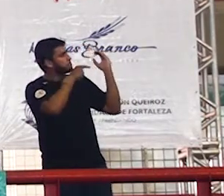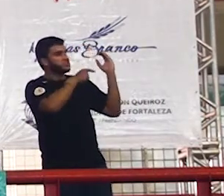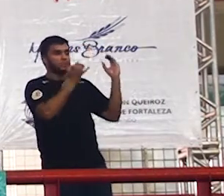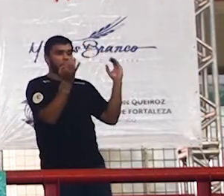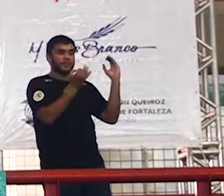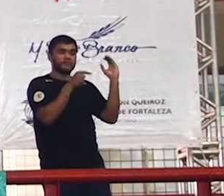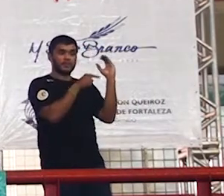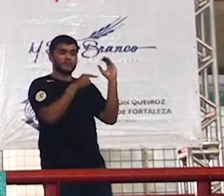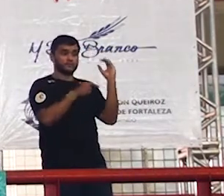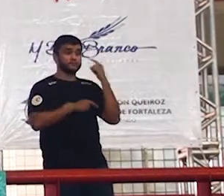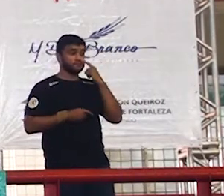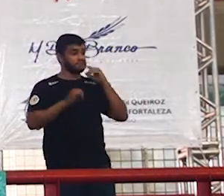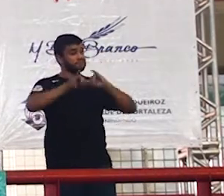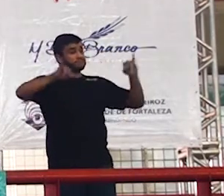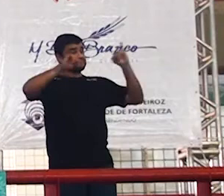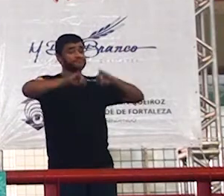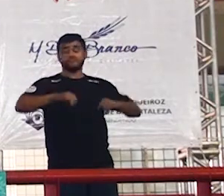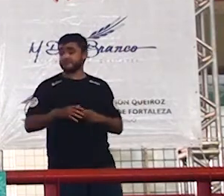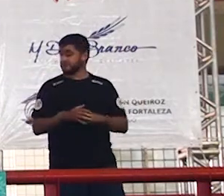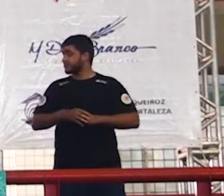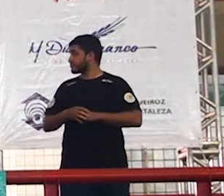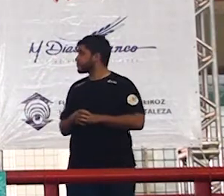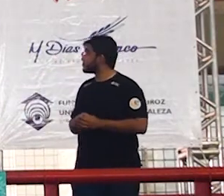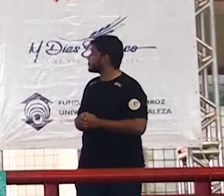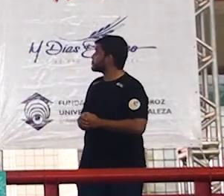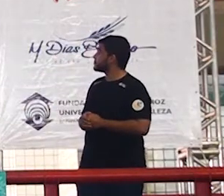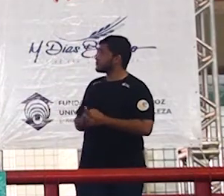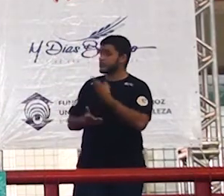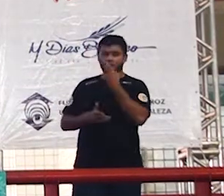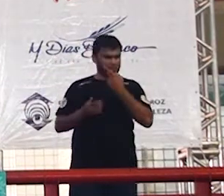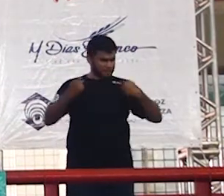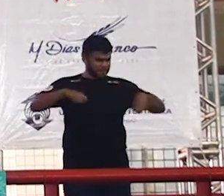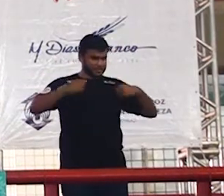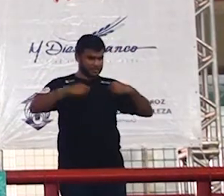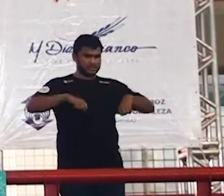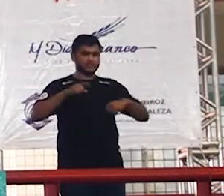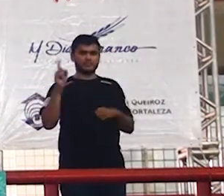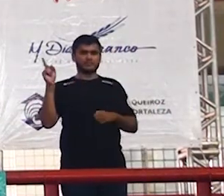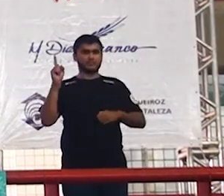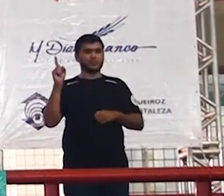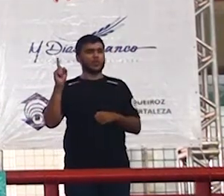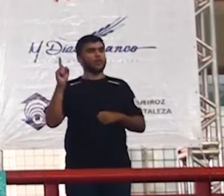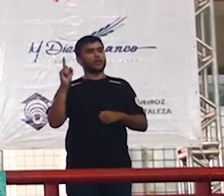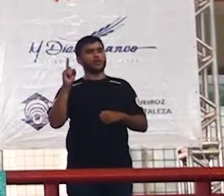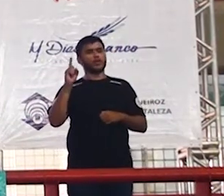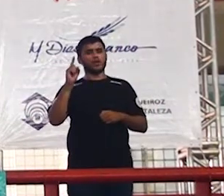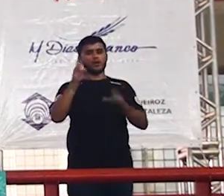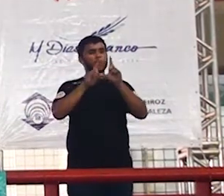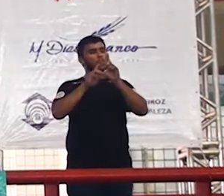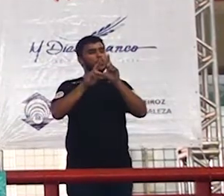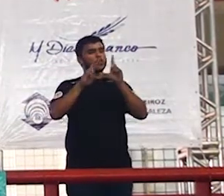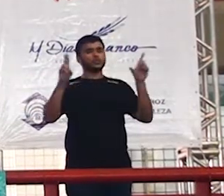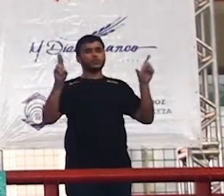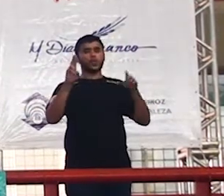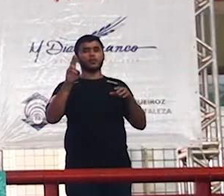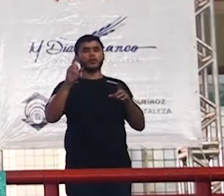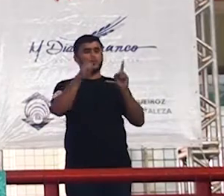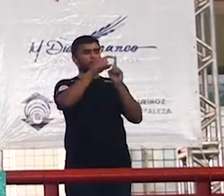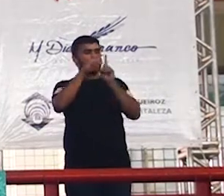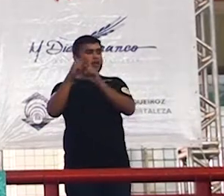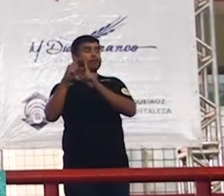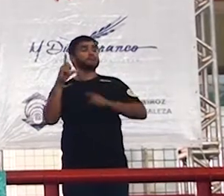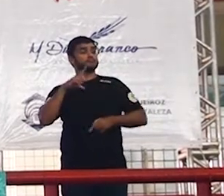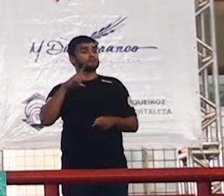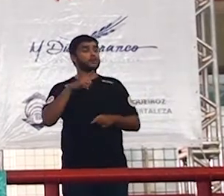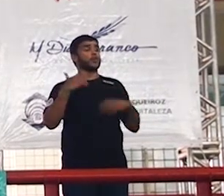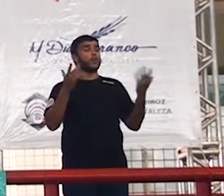como é inteligente a construção do texto. Precisou de linguagem verbal? Não. Eu tenho uma figura de linguagem sendo